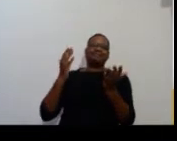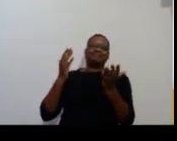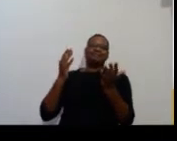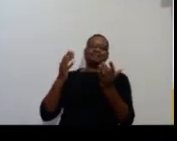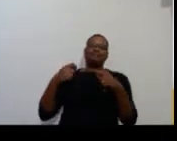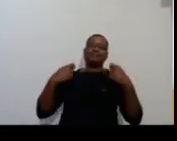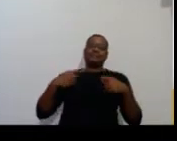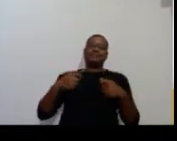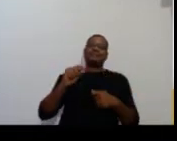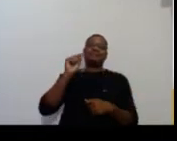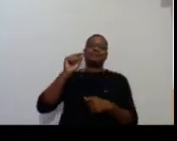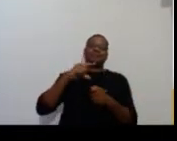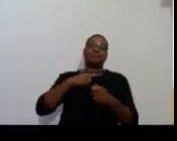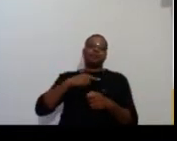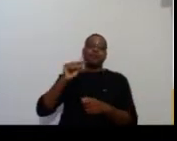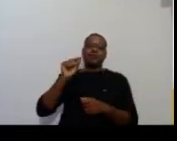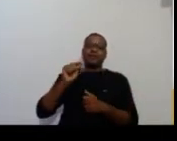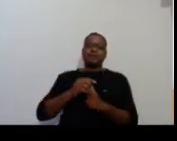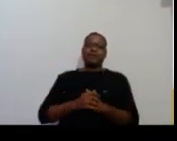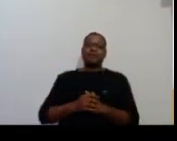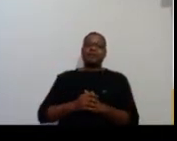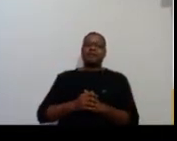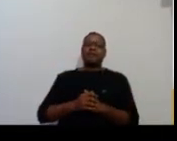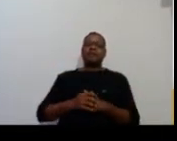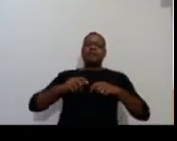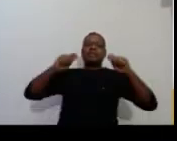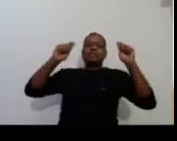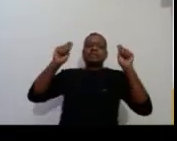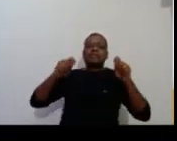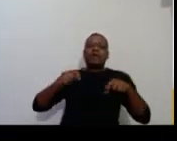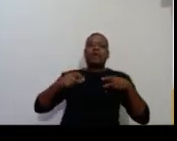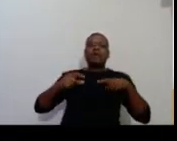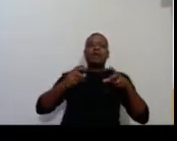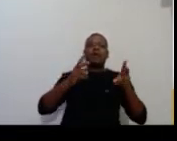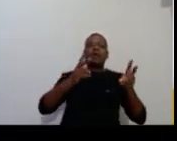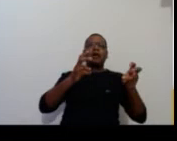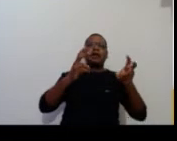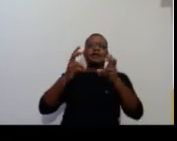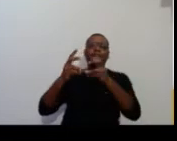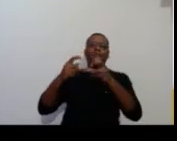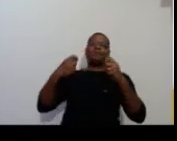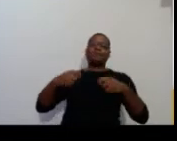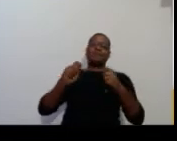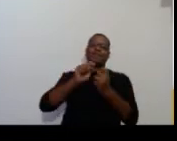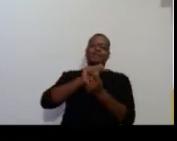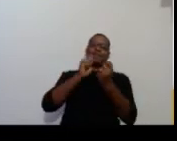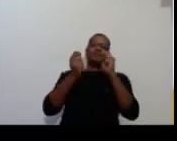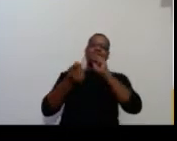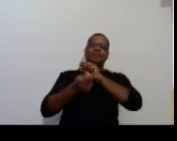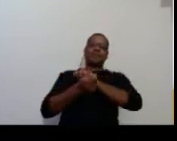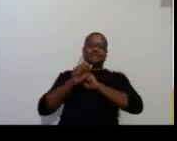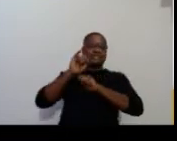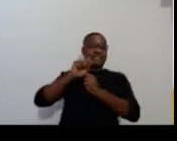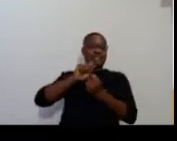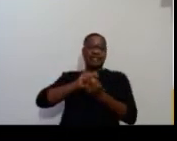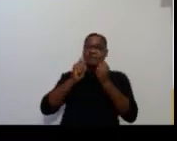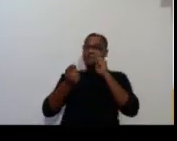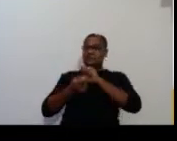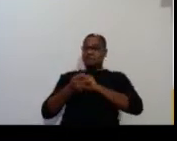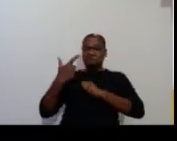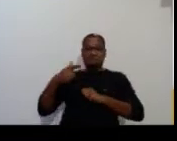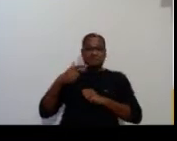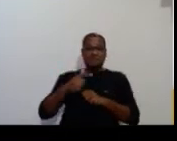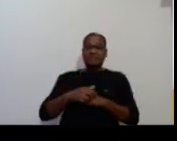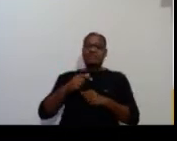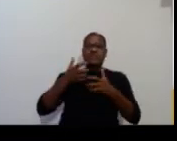ter em mente essa capacidade de enxergar essa mudança e de se adaptar a ela. Aqueles que não se adaptam à mudança, aqueles que